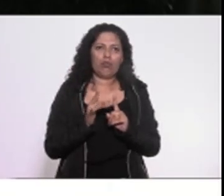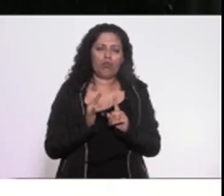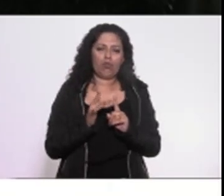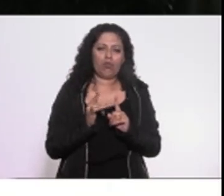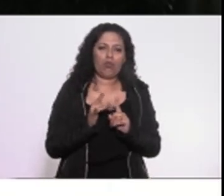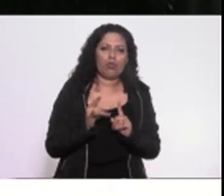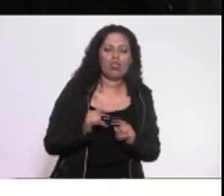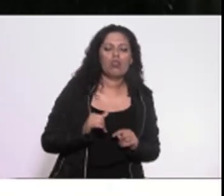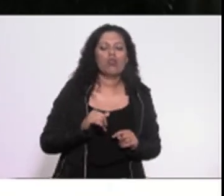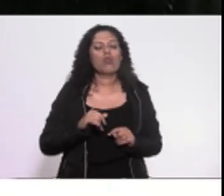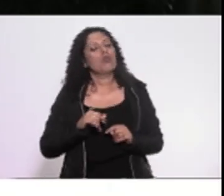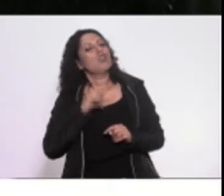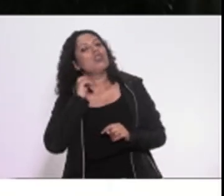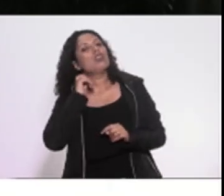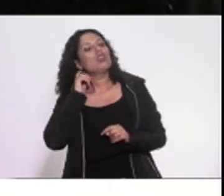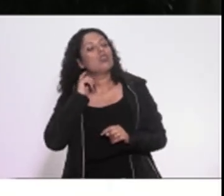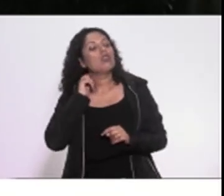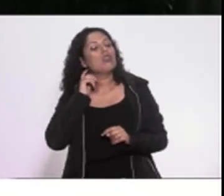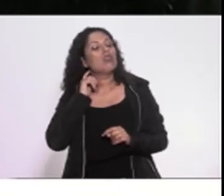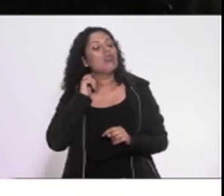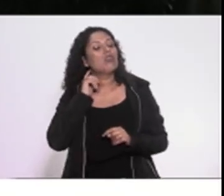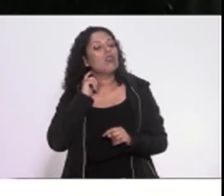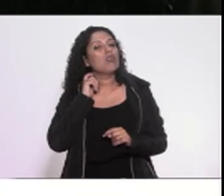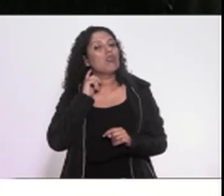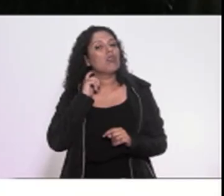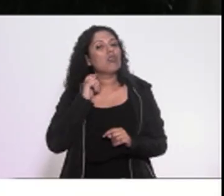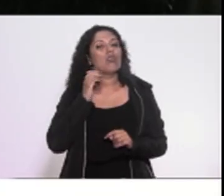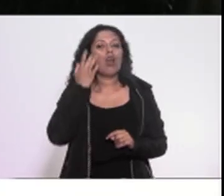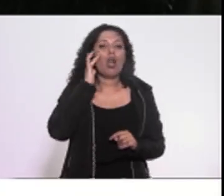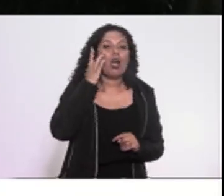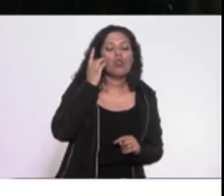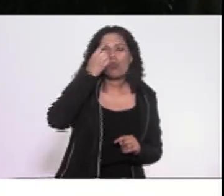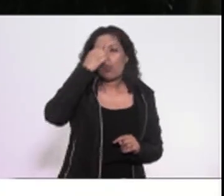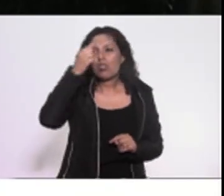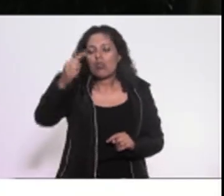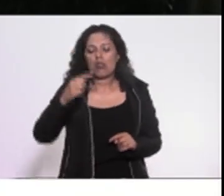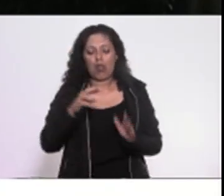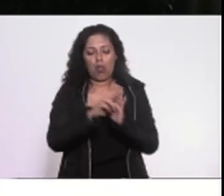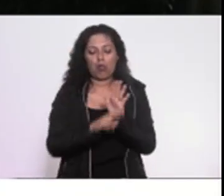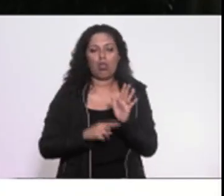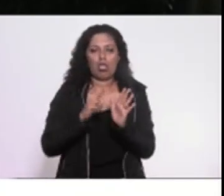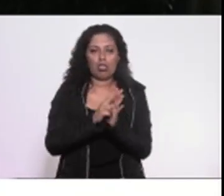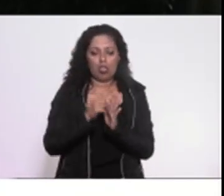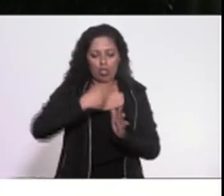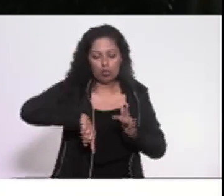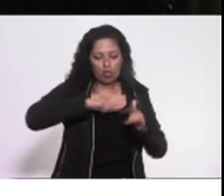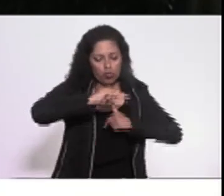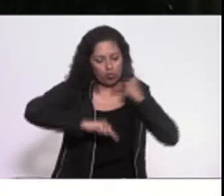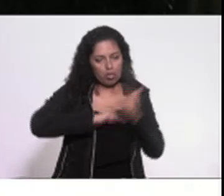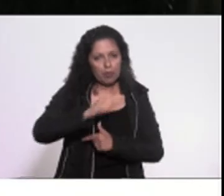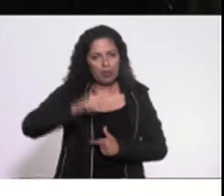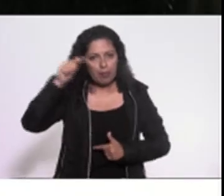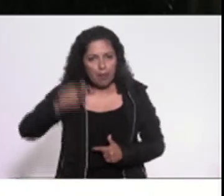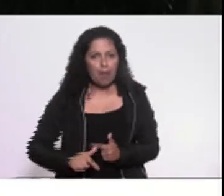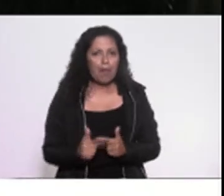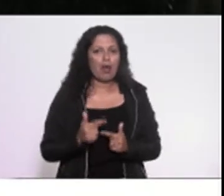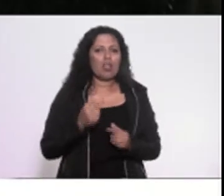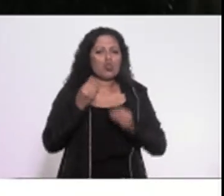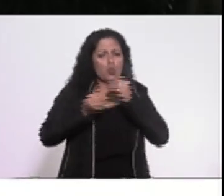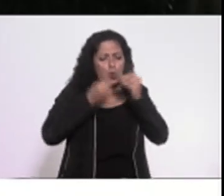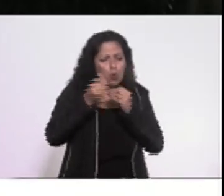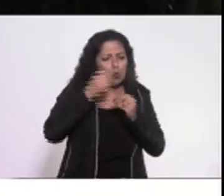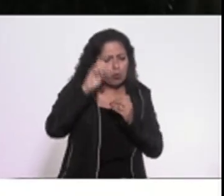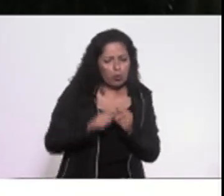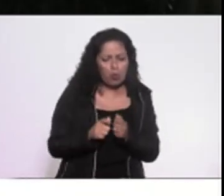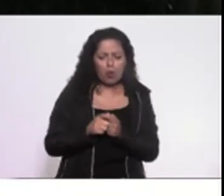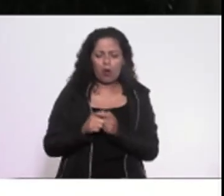seguras? Então, talvez a gente, aí, pensando no relatório, trabalhar mais a eficiência e o controle